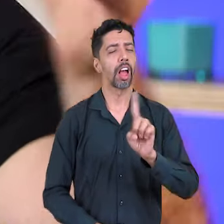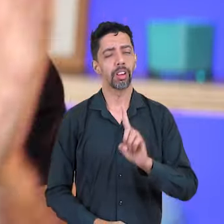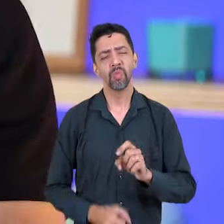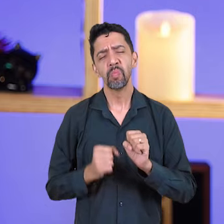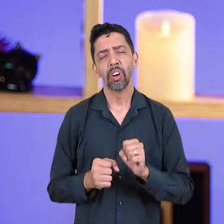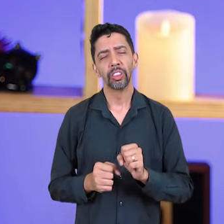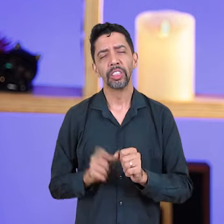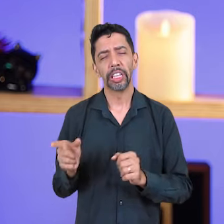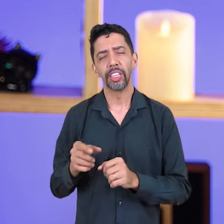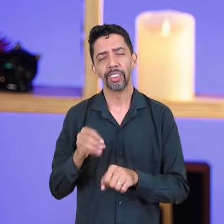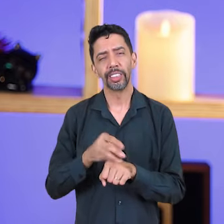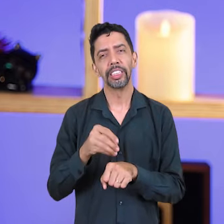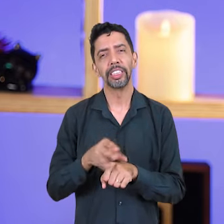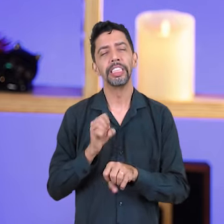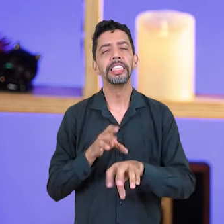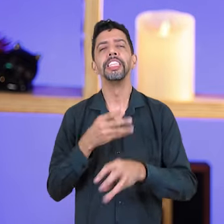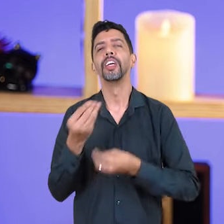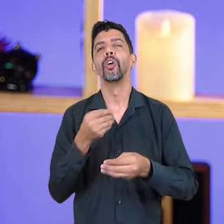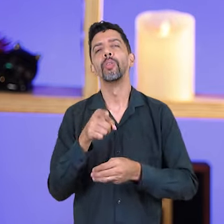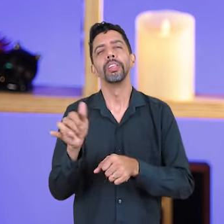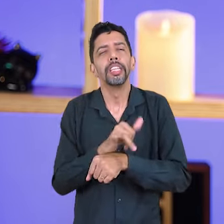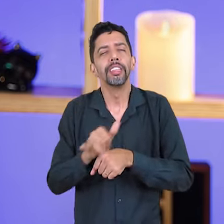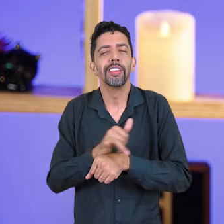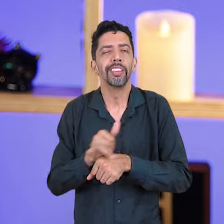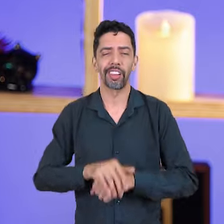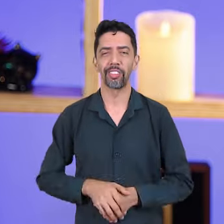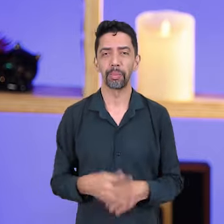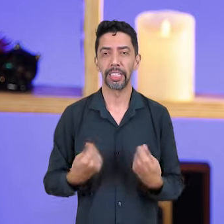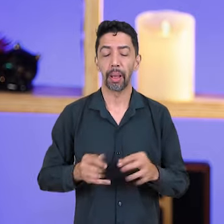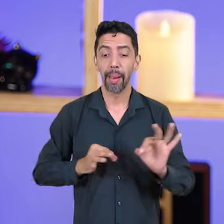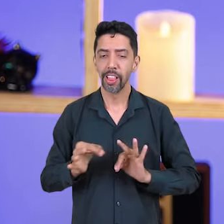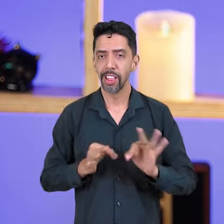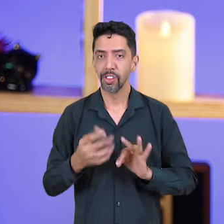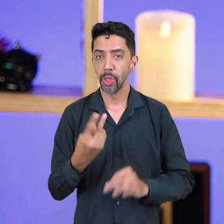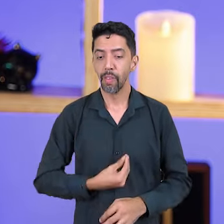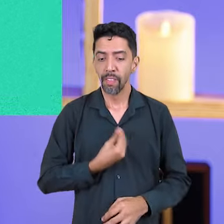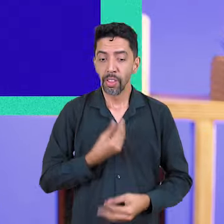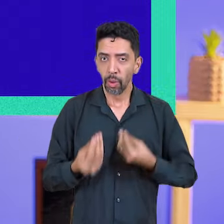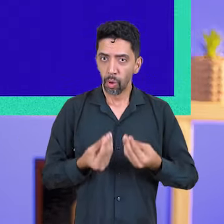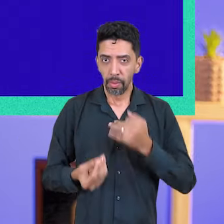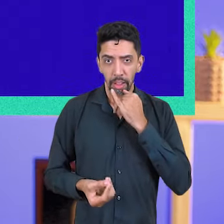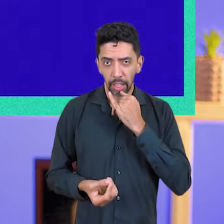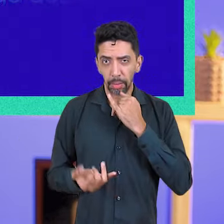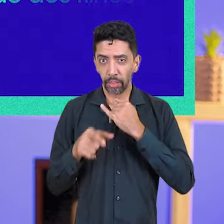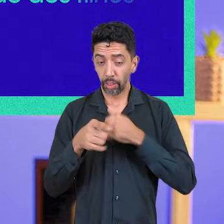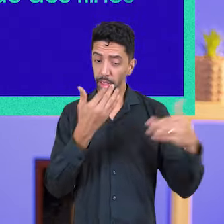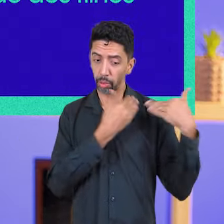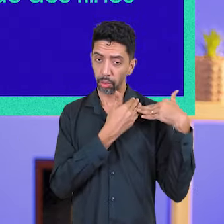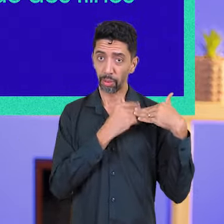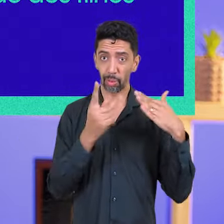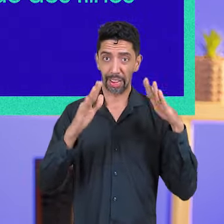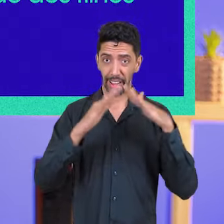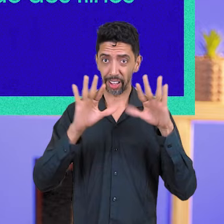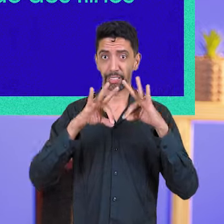ganho? Tudo isso vai depender da sua vida, como você está nela. Se eu sou um provedor